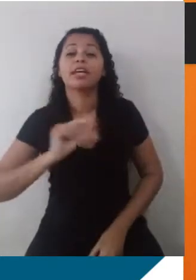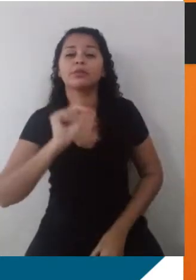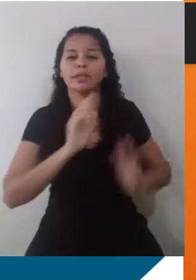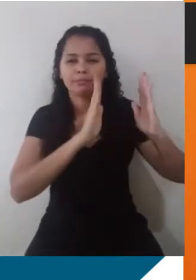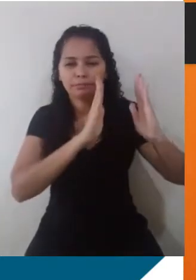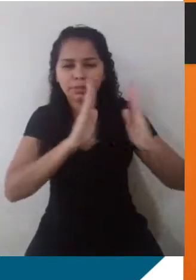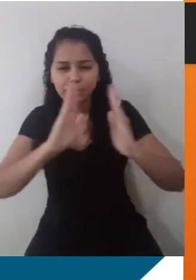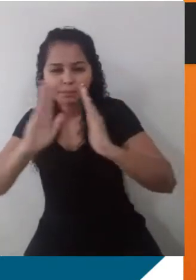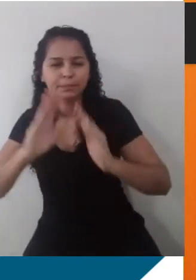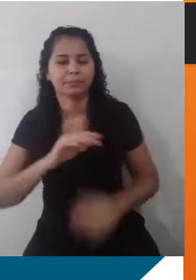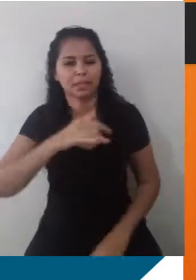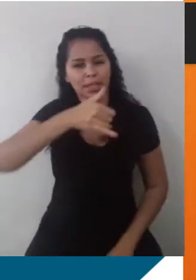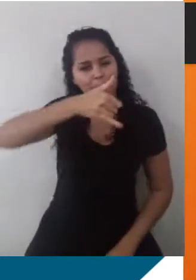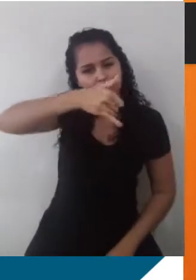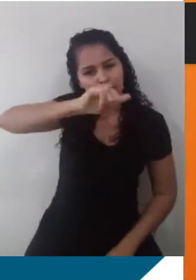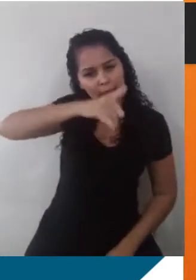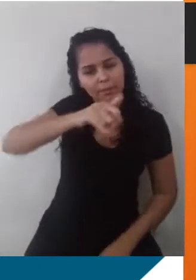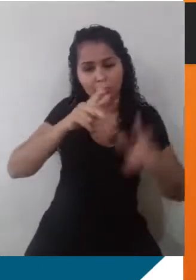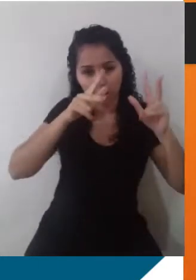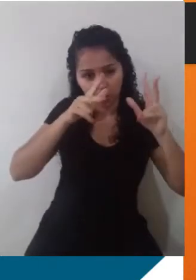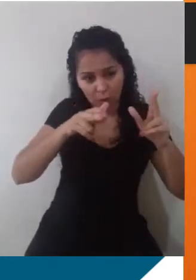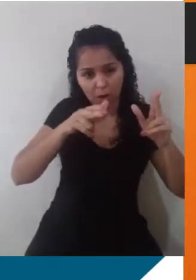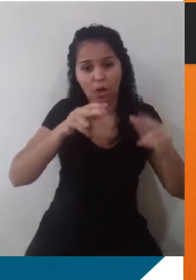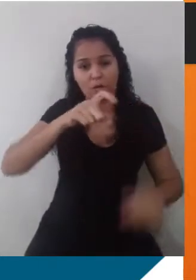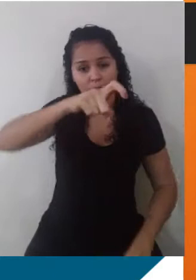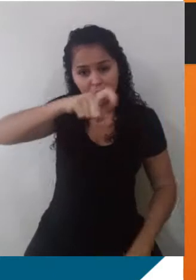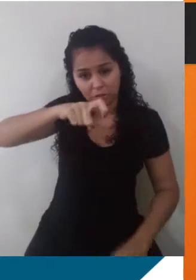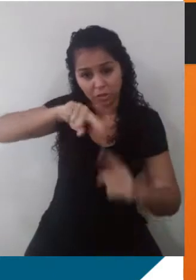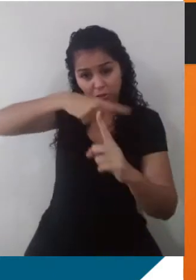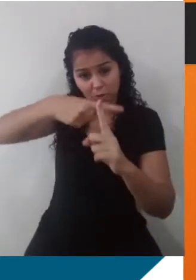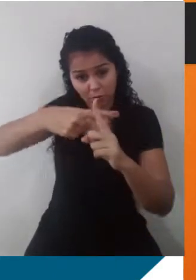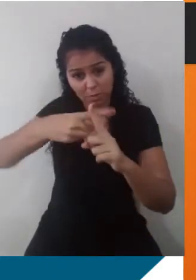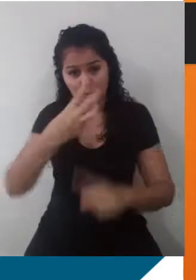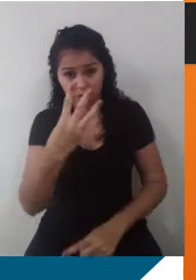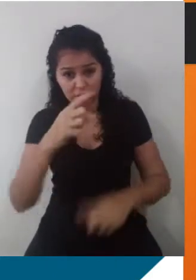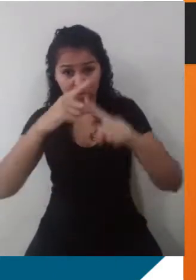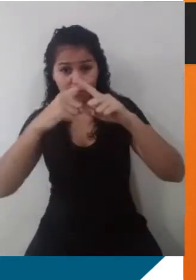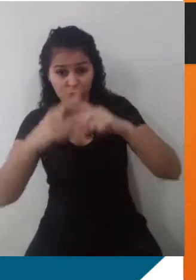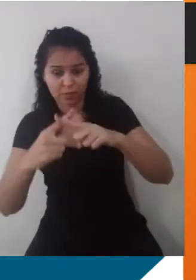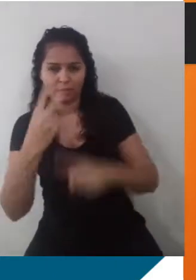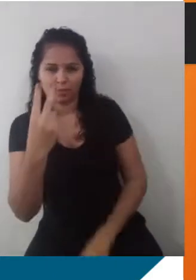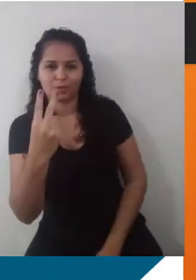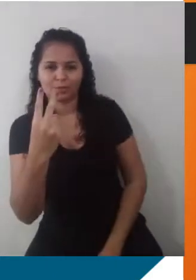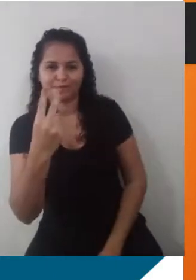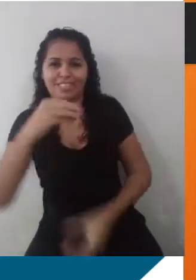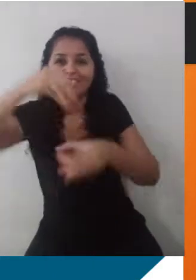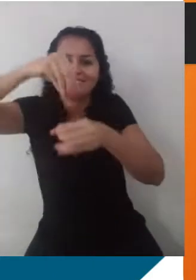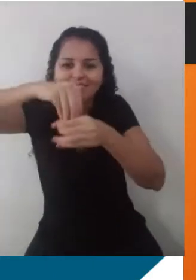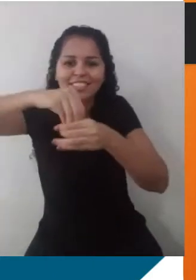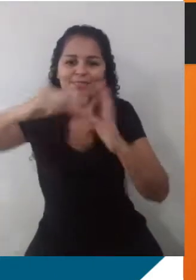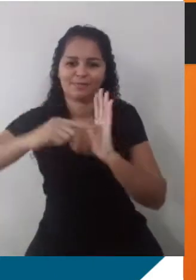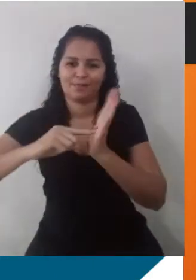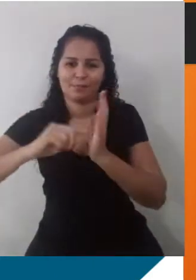que eu escrevi que y vai ser o x mais 3 vezes 2.